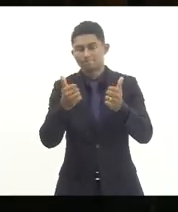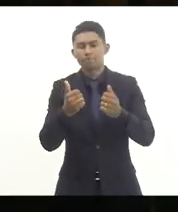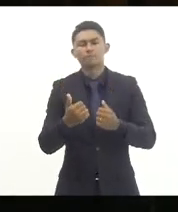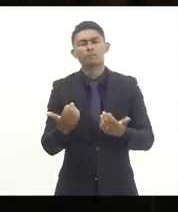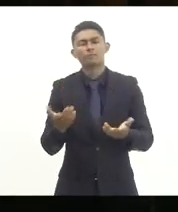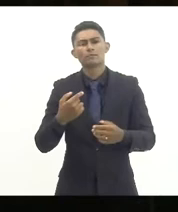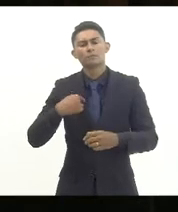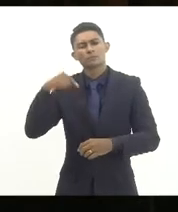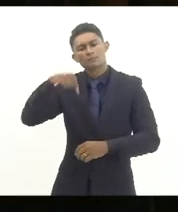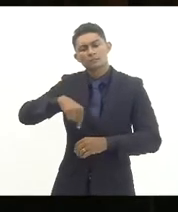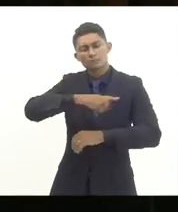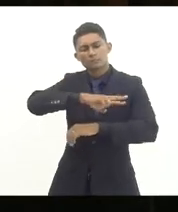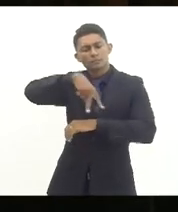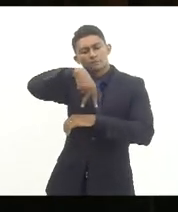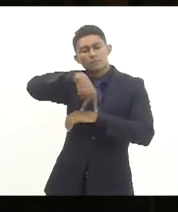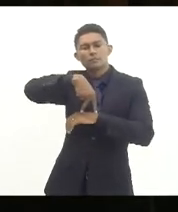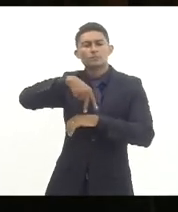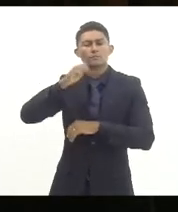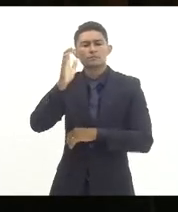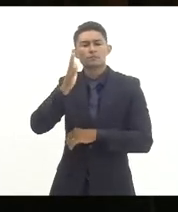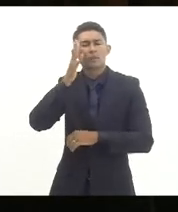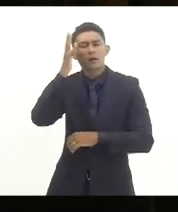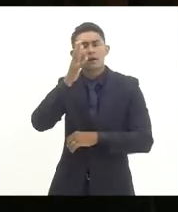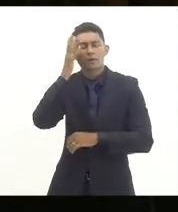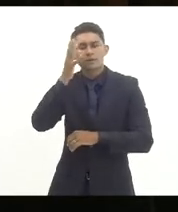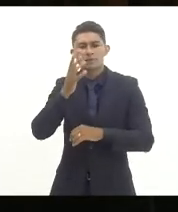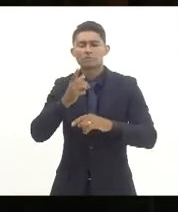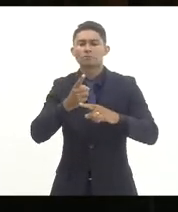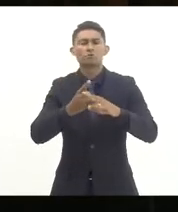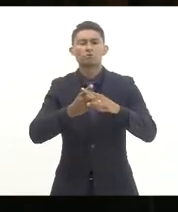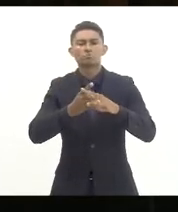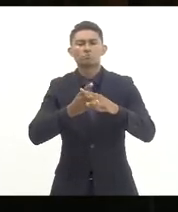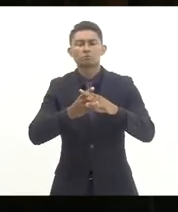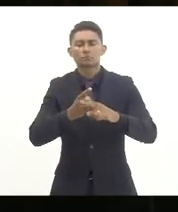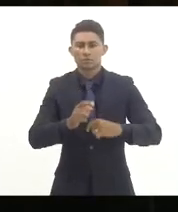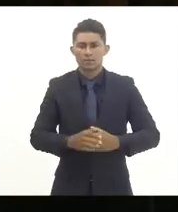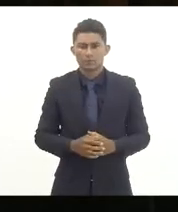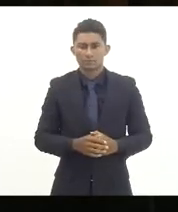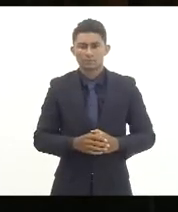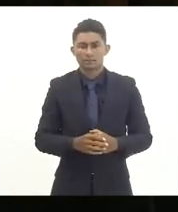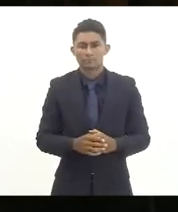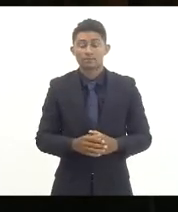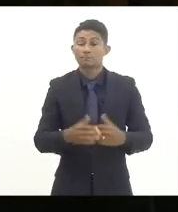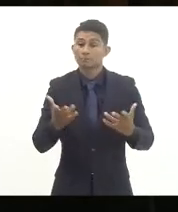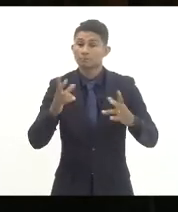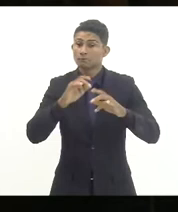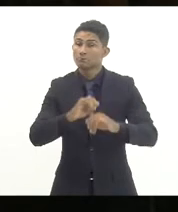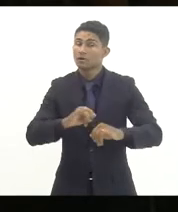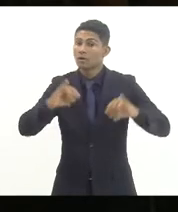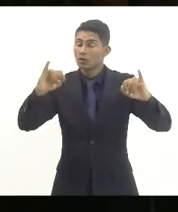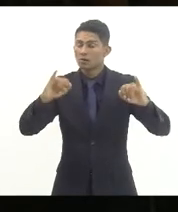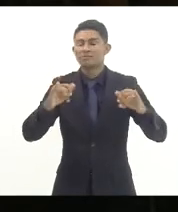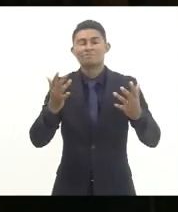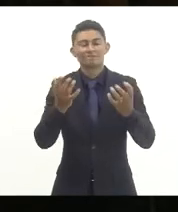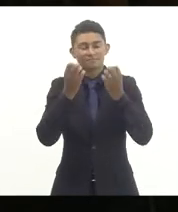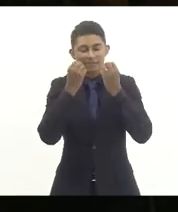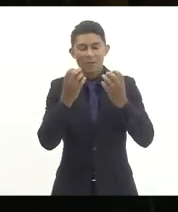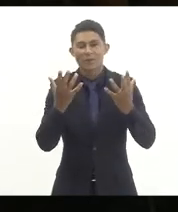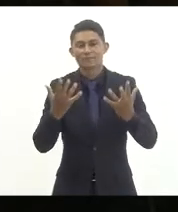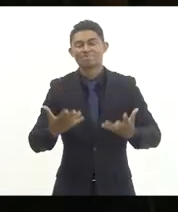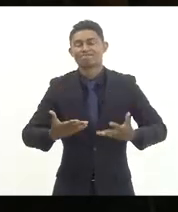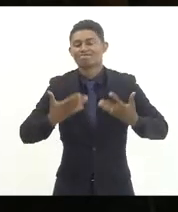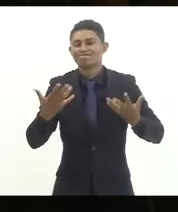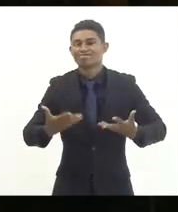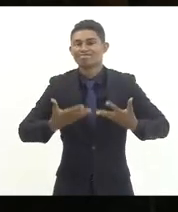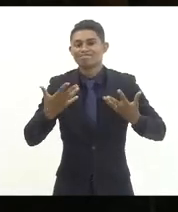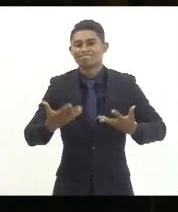motivo de eu estar aqui nessa tribuna, nesse expediente inicial, é para anunciar com muita alegria que